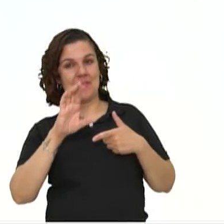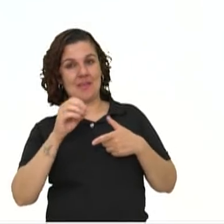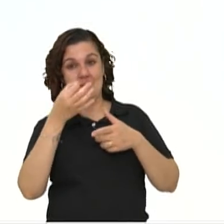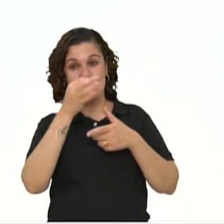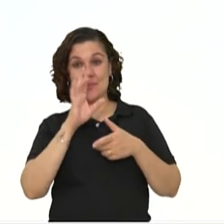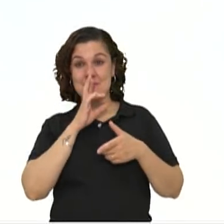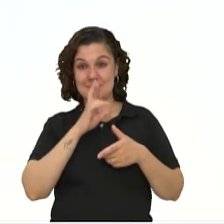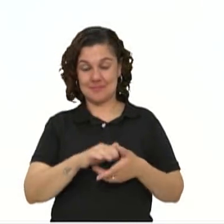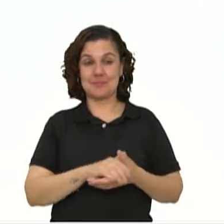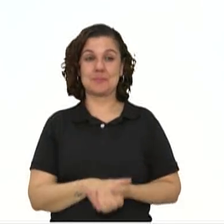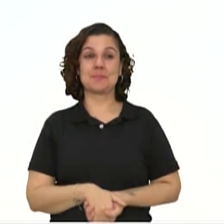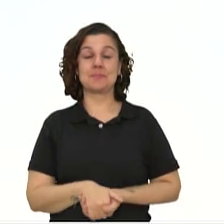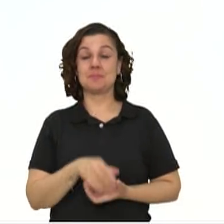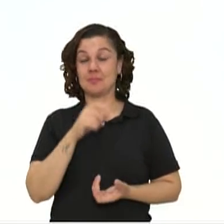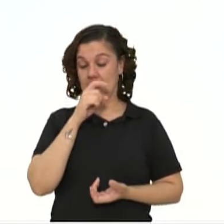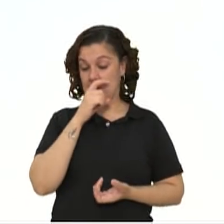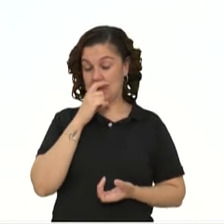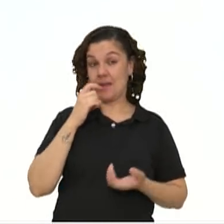resposta correta.